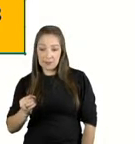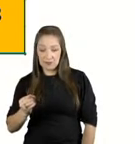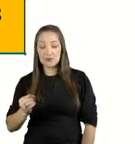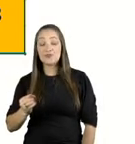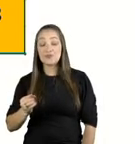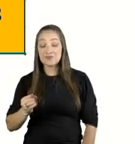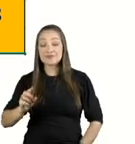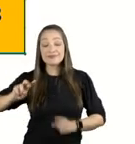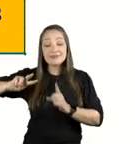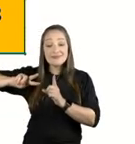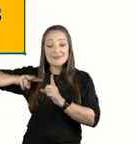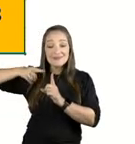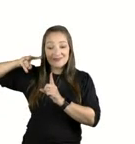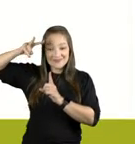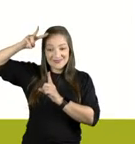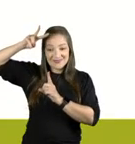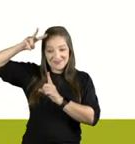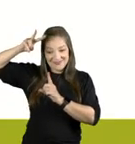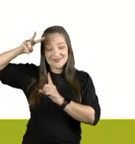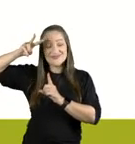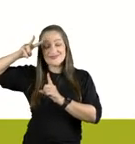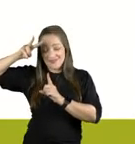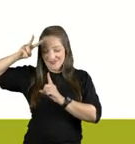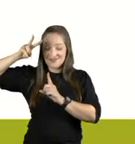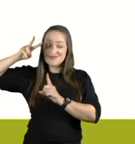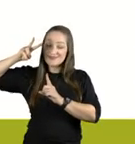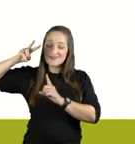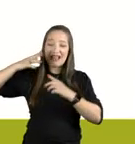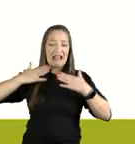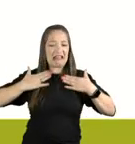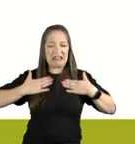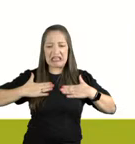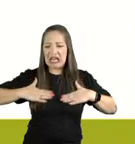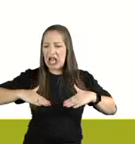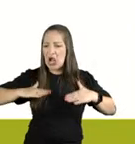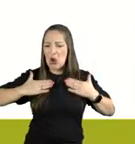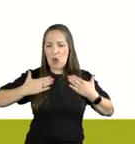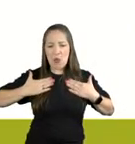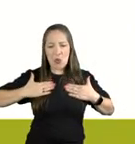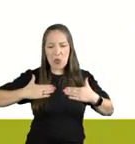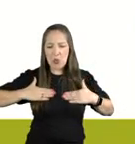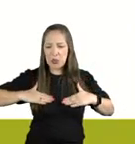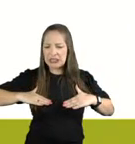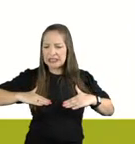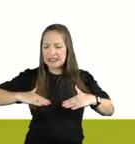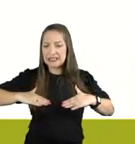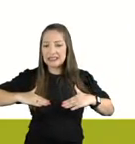Naquela rentabilidade, uma rentabilidade tranquila,